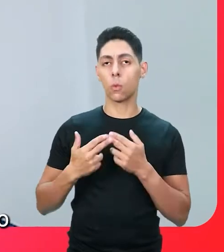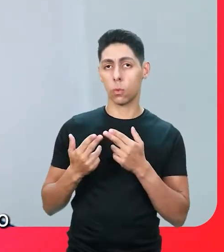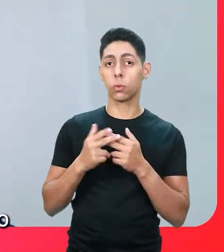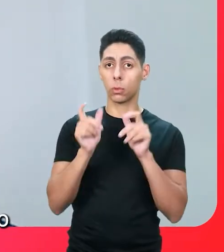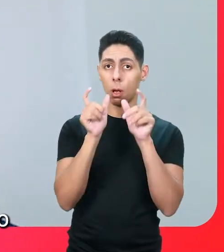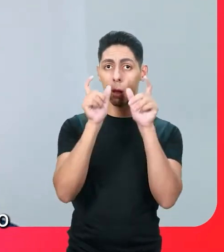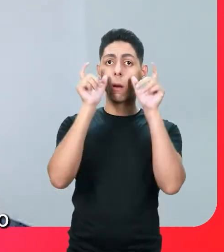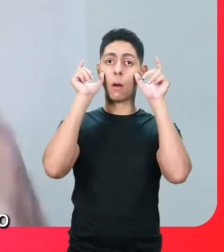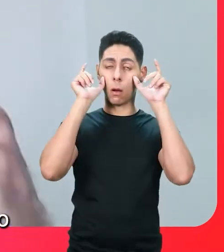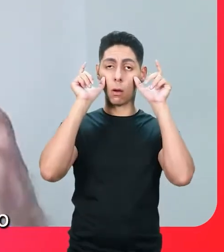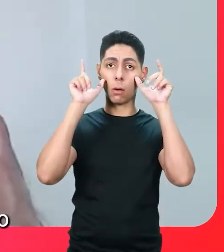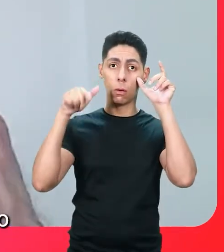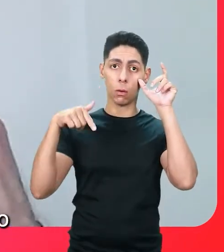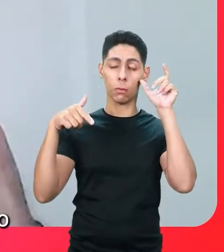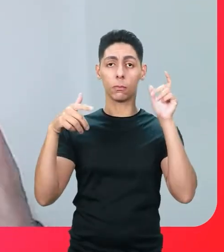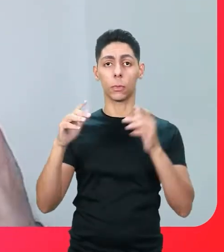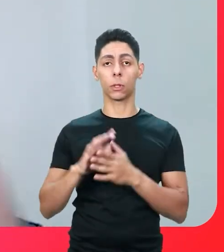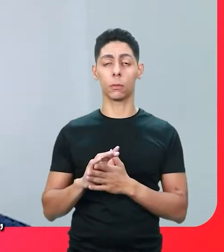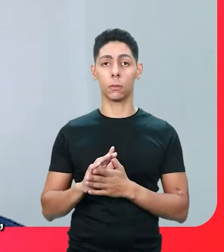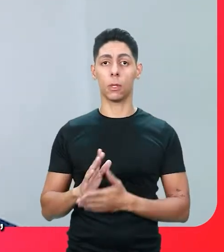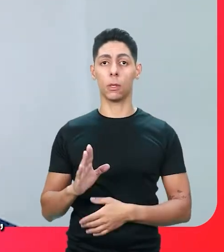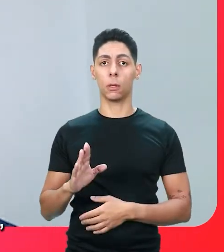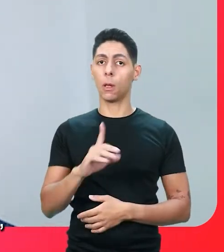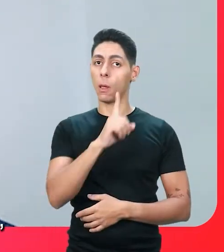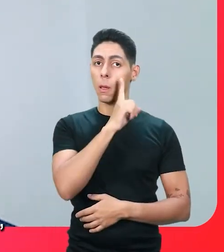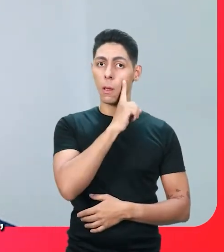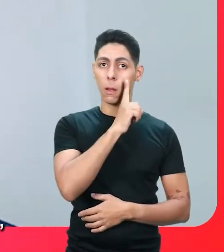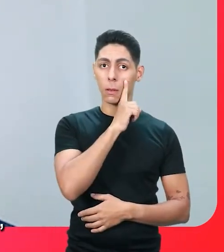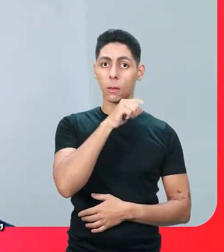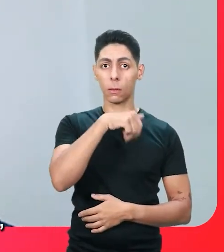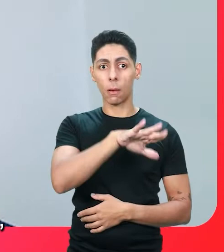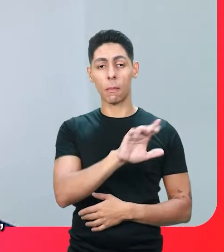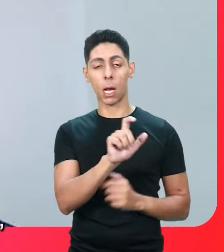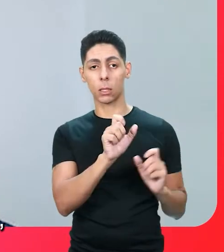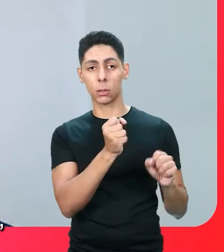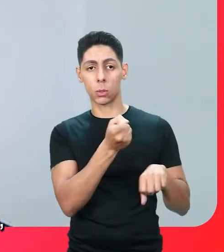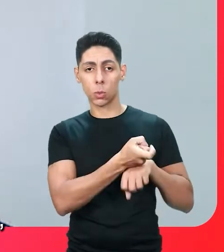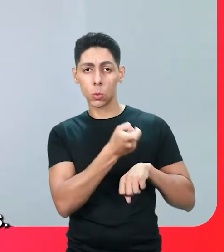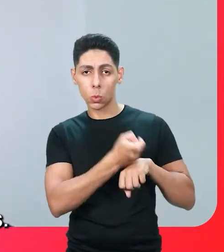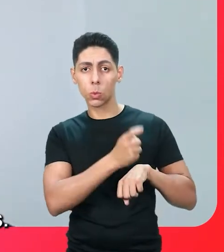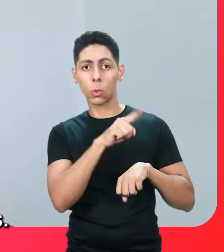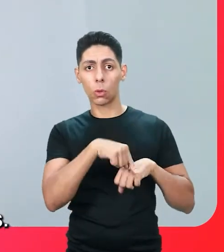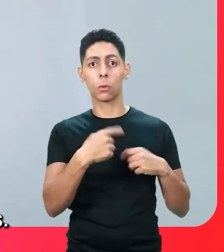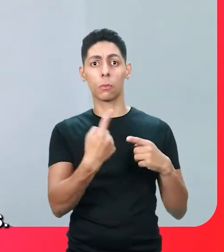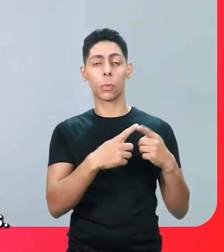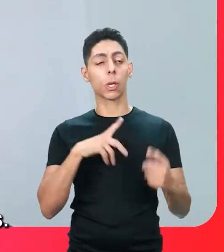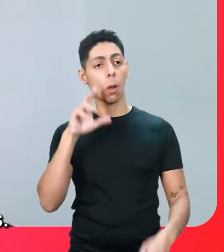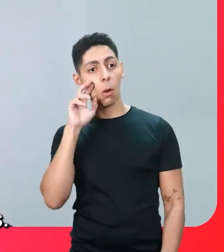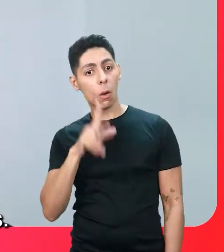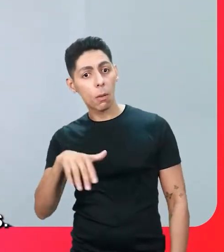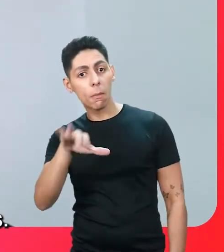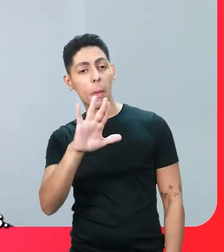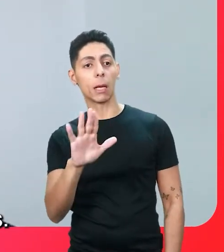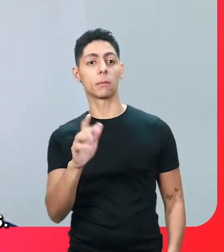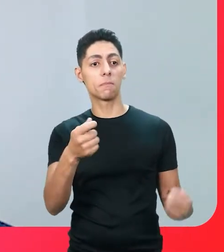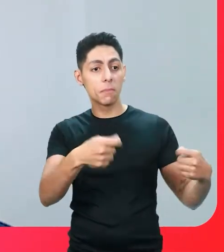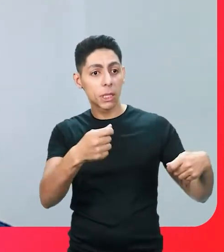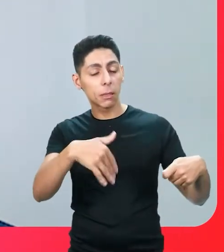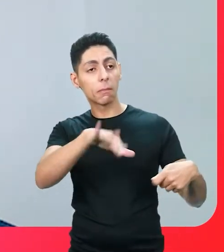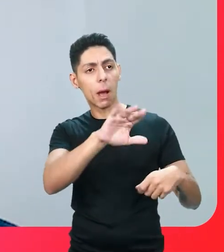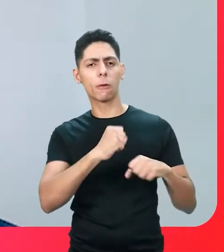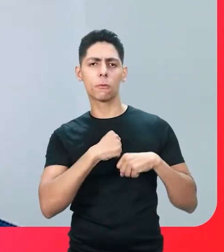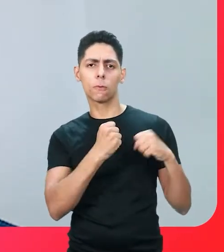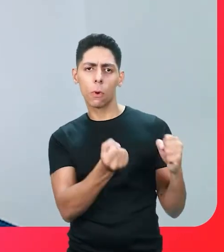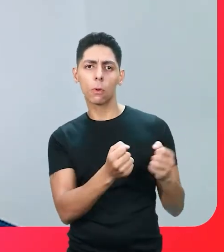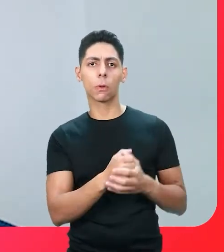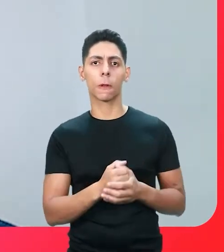óculos, a lente do olho esquerdo é bem mais grossa, porque é o olho que eu enxergo, mas que preciso enxergar mais, né?